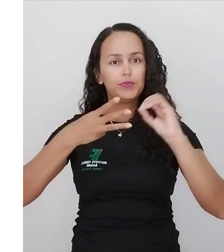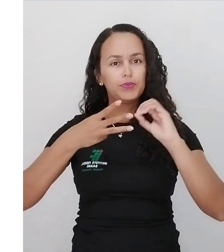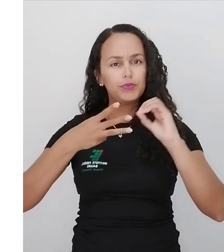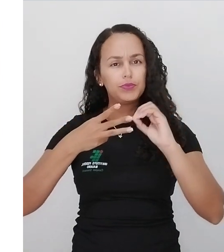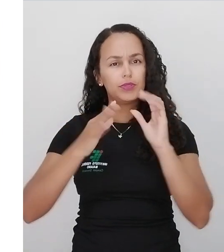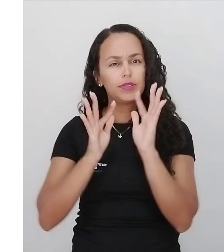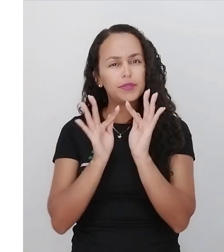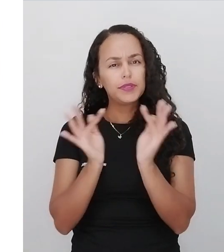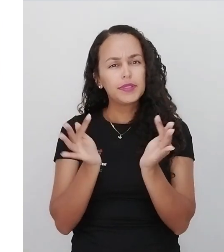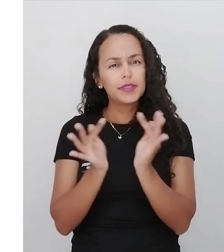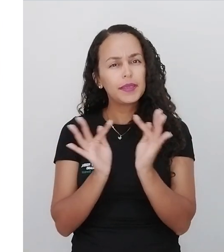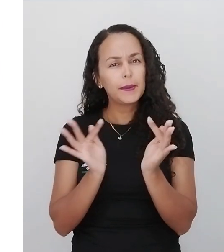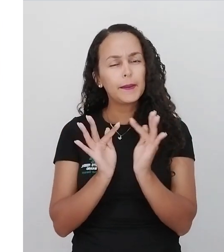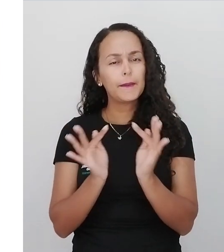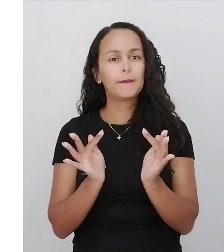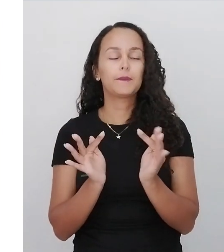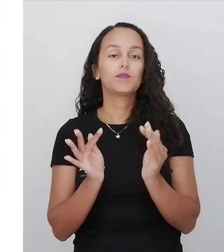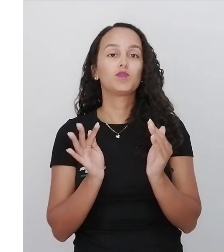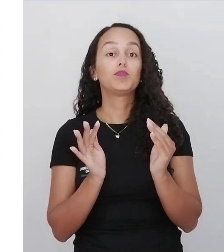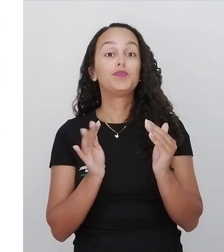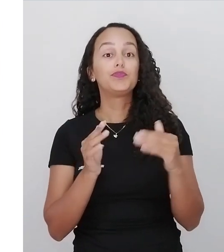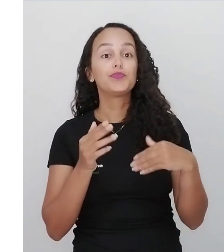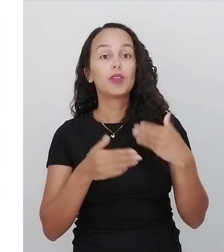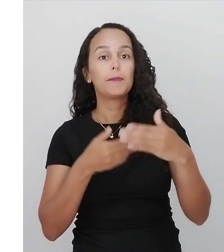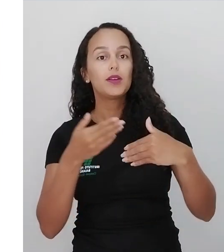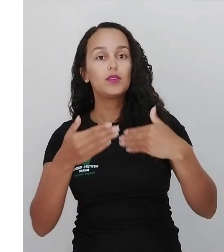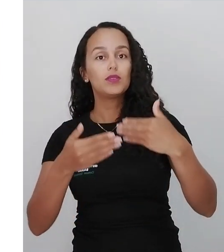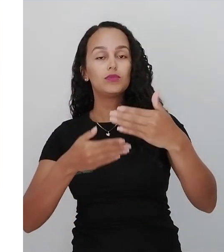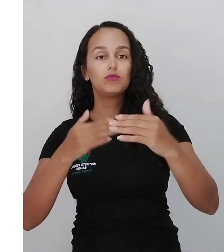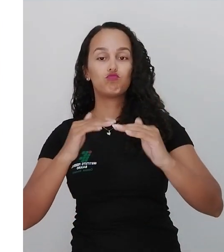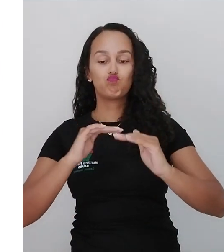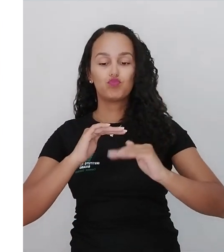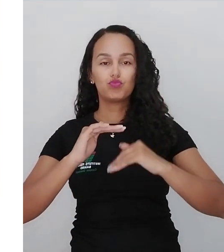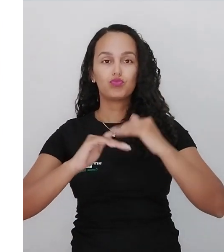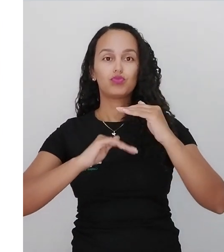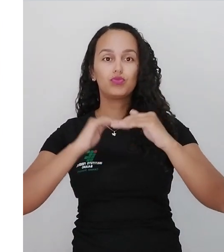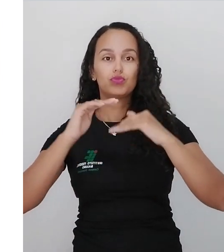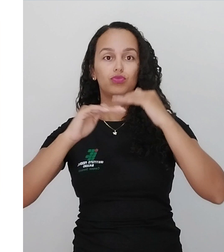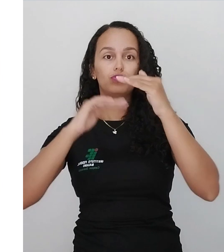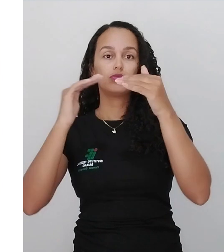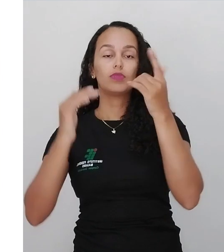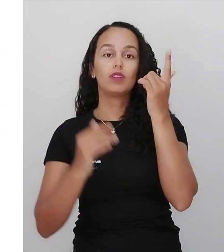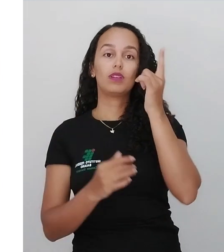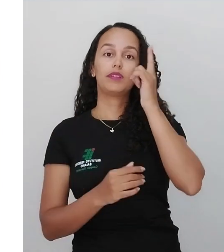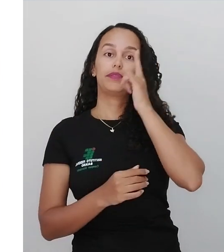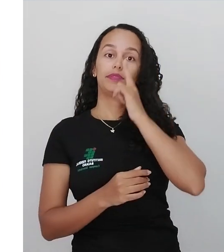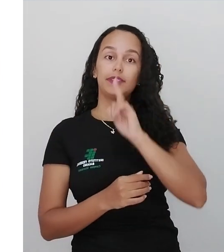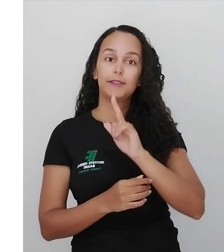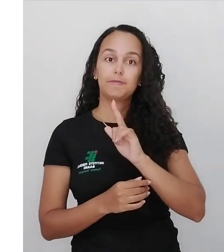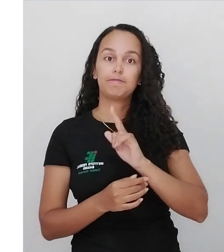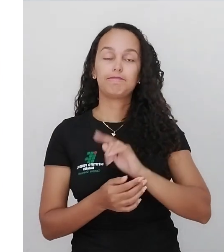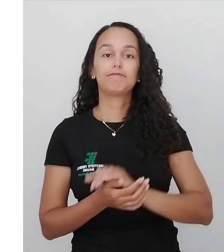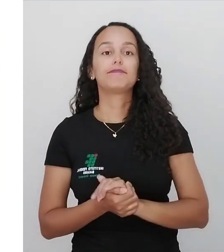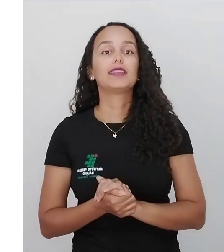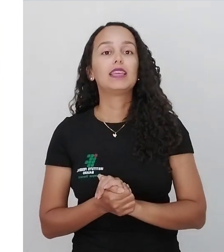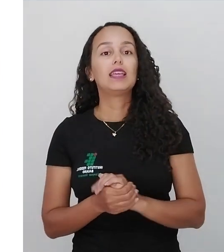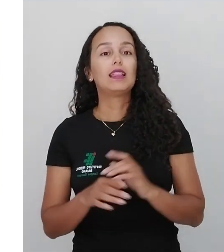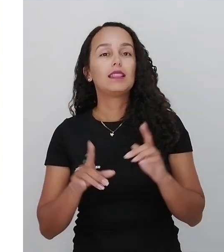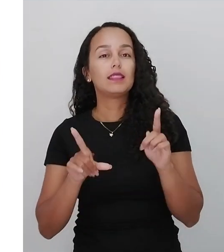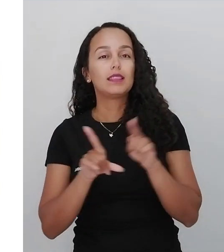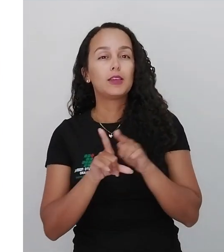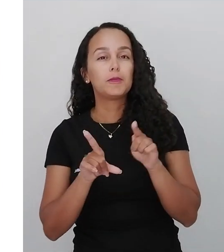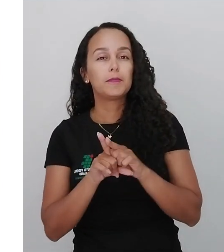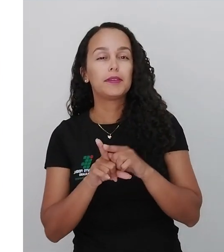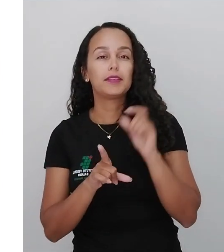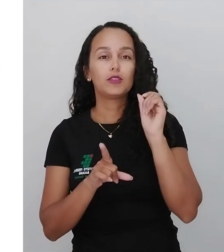do tempo, com processos de invaginação da membrana plasmática, ou seja, a membrana plasmática ela começou a